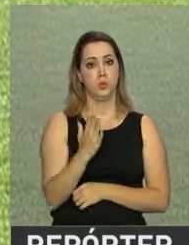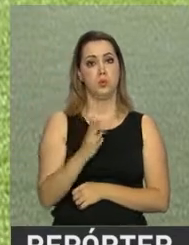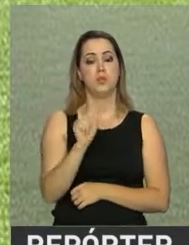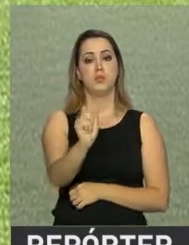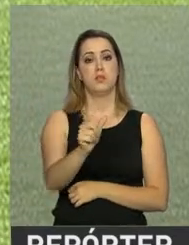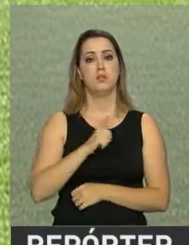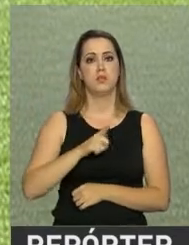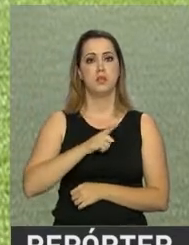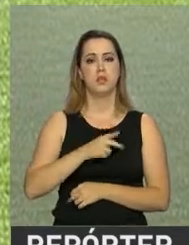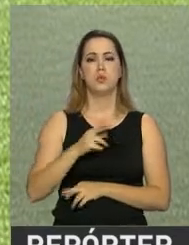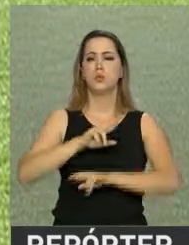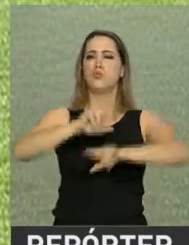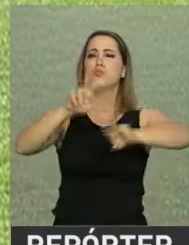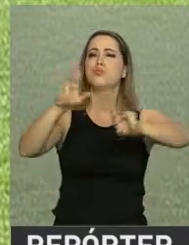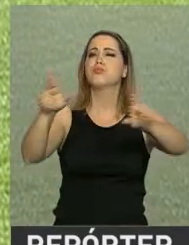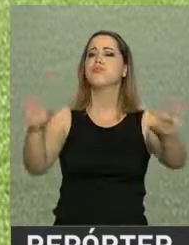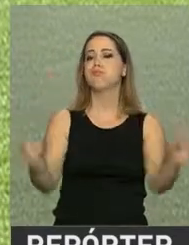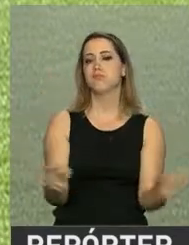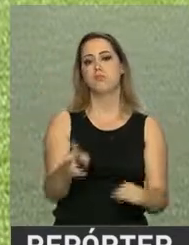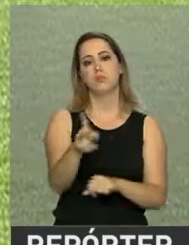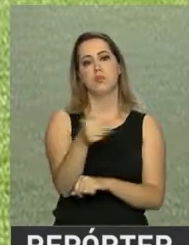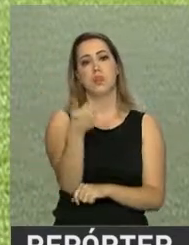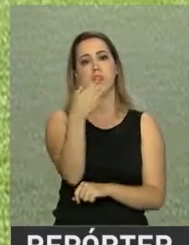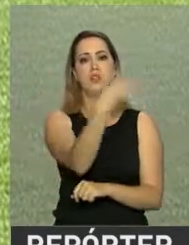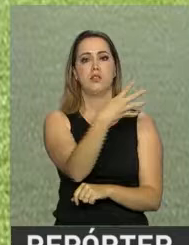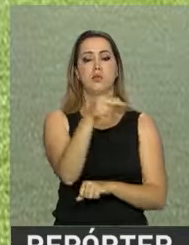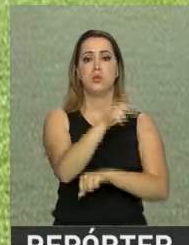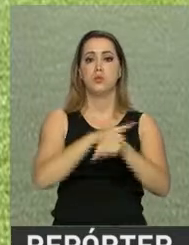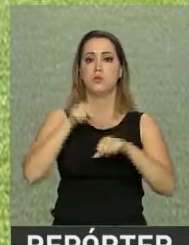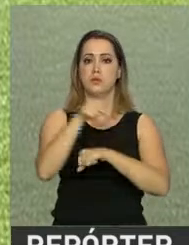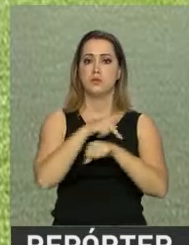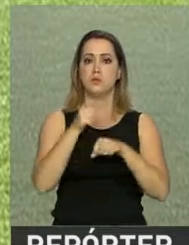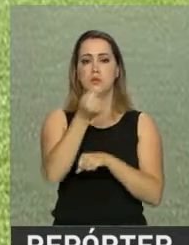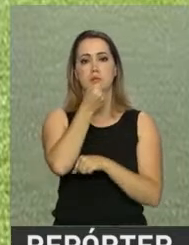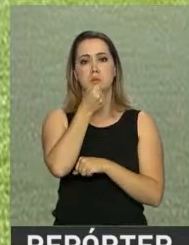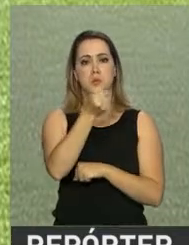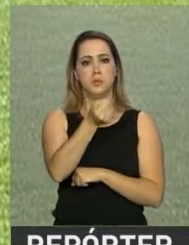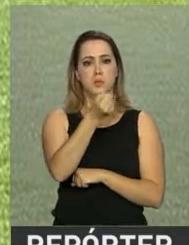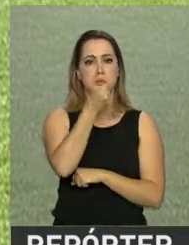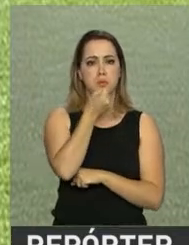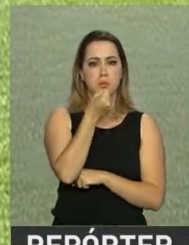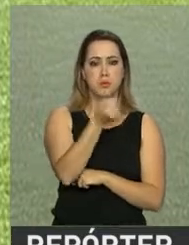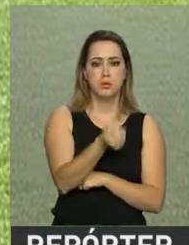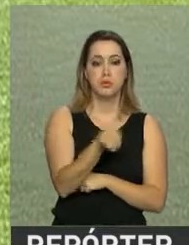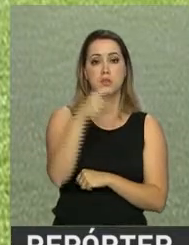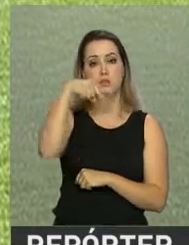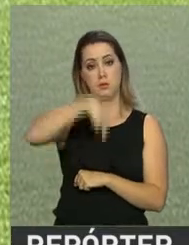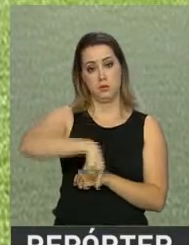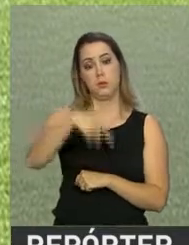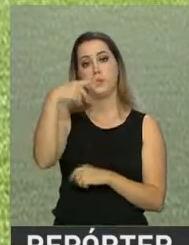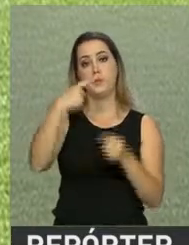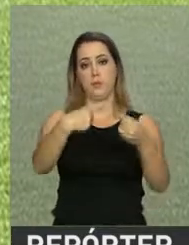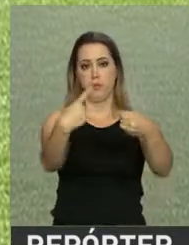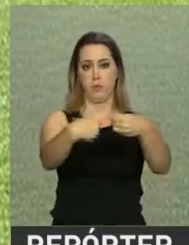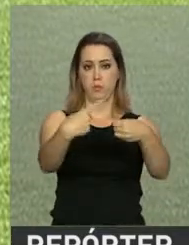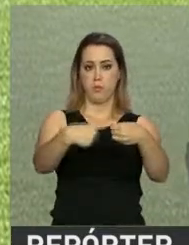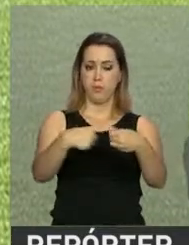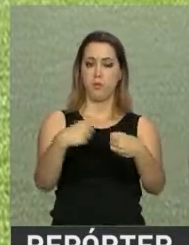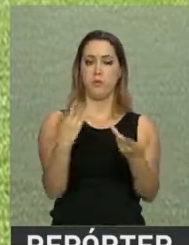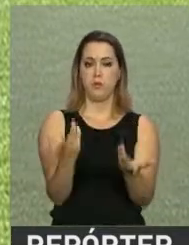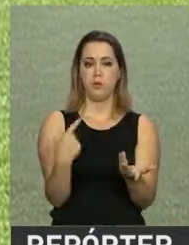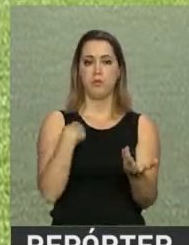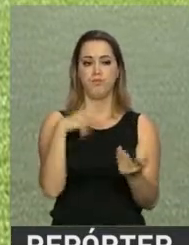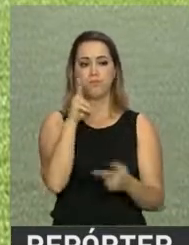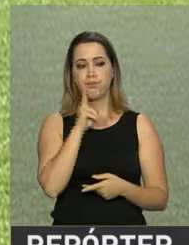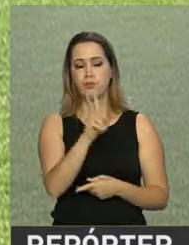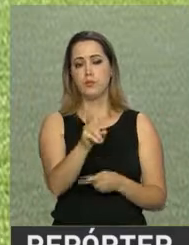Há também representantes de 14 países, jornalistas de outros 14 países, que vieram acompanhar aí